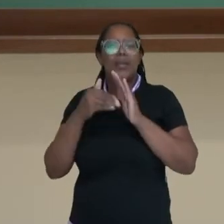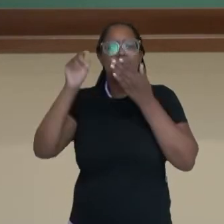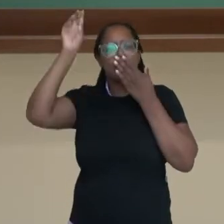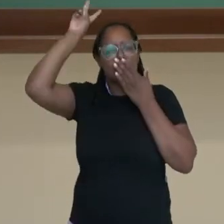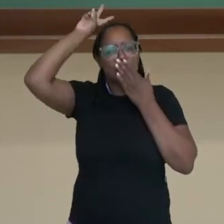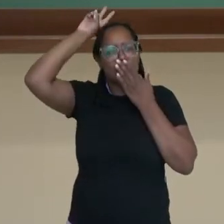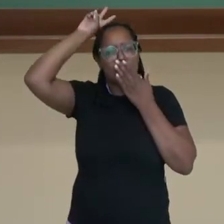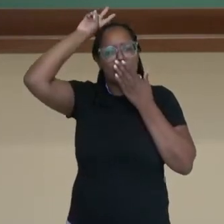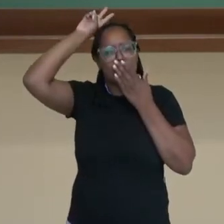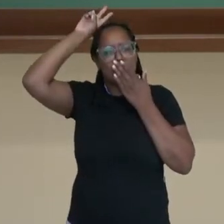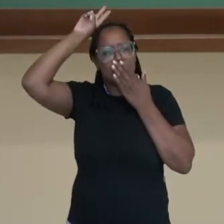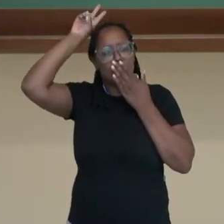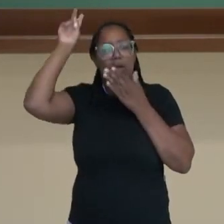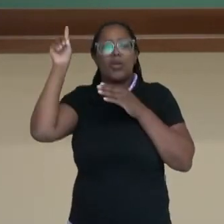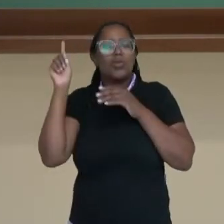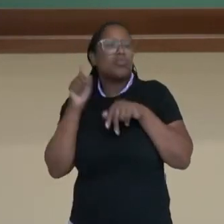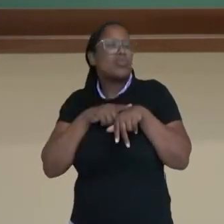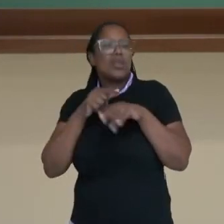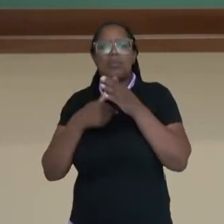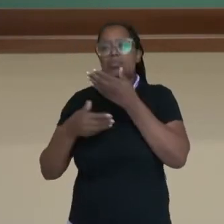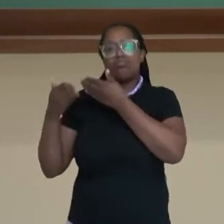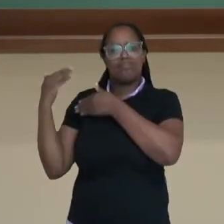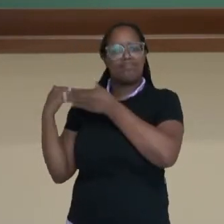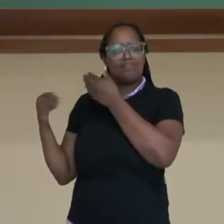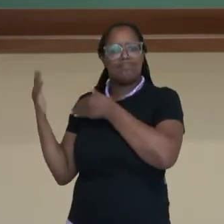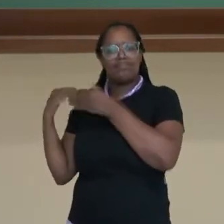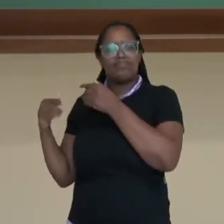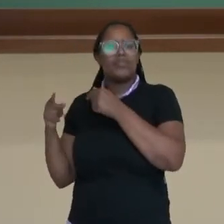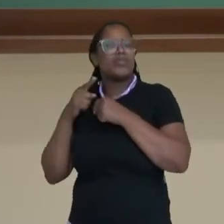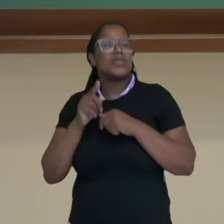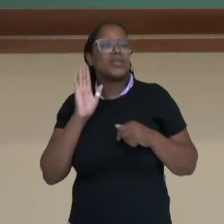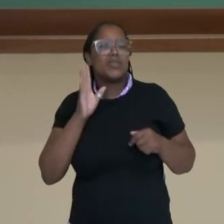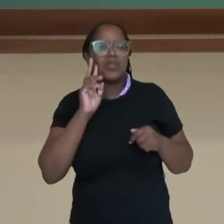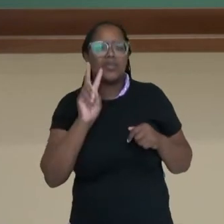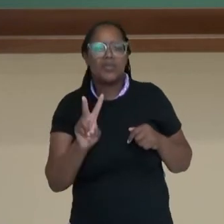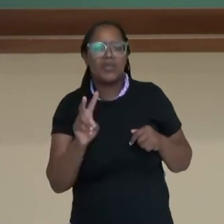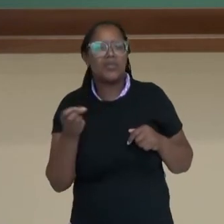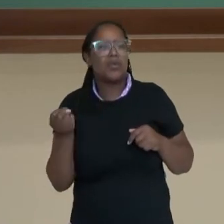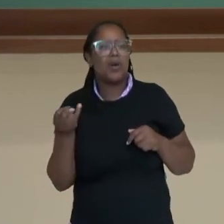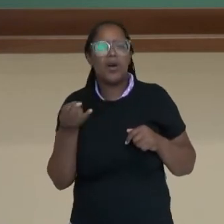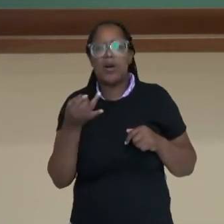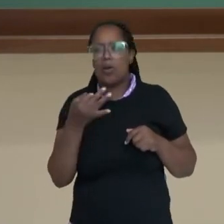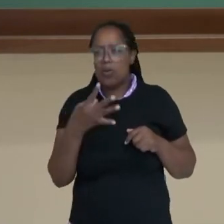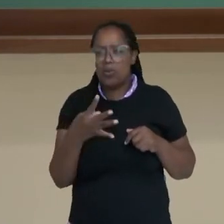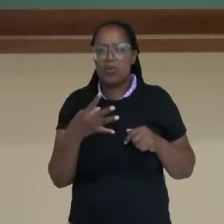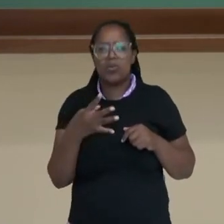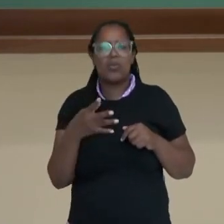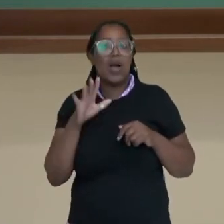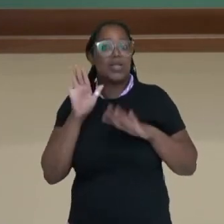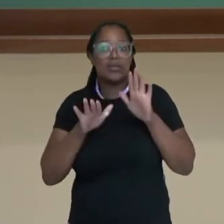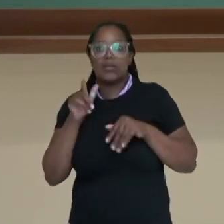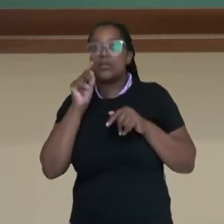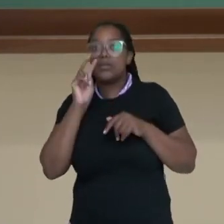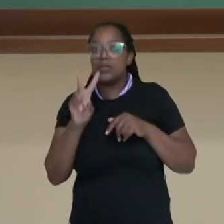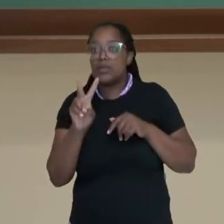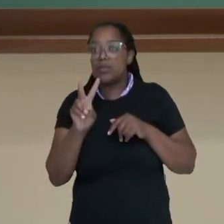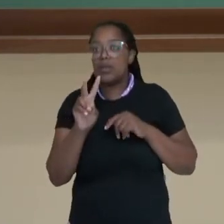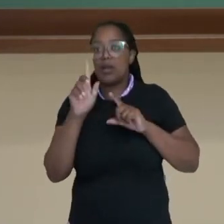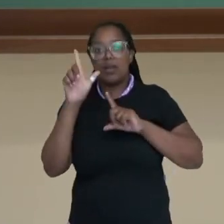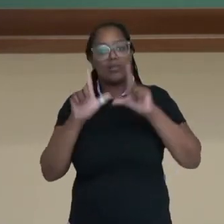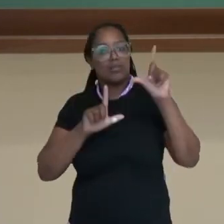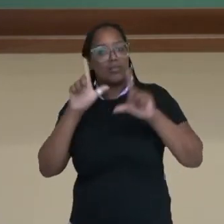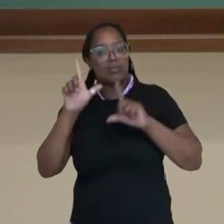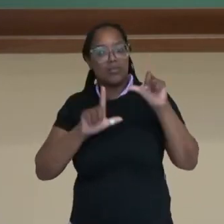falamos um tempinho atrás, né? Você com certeza também já viu às vezes na TV, né? Algum ritual indígena